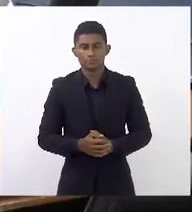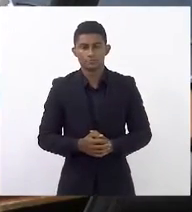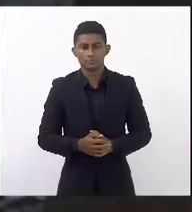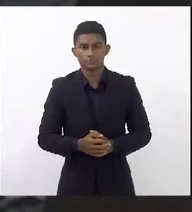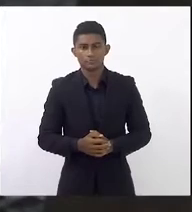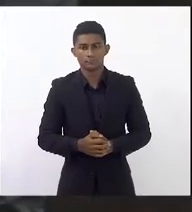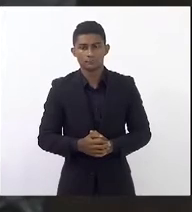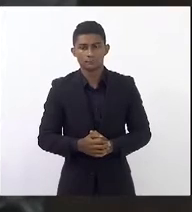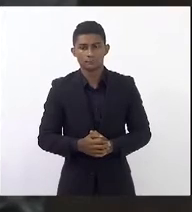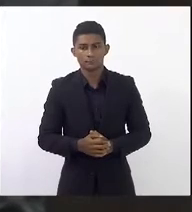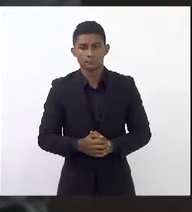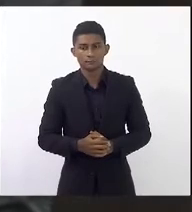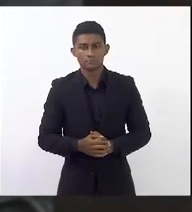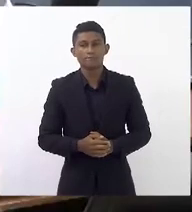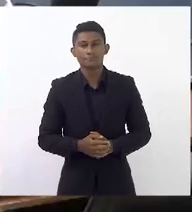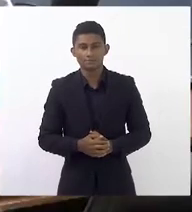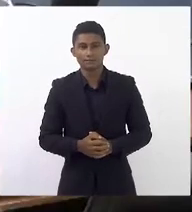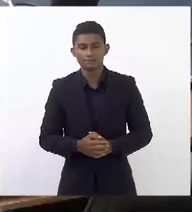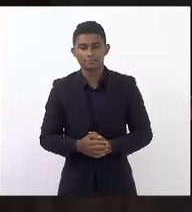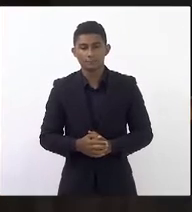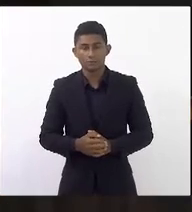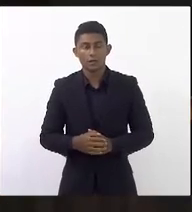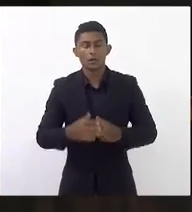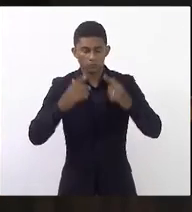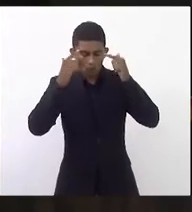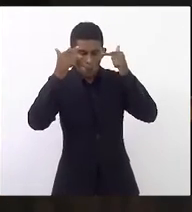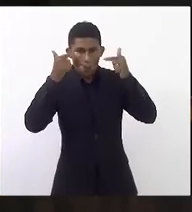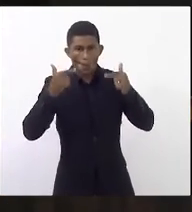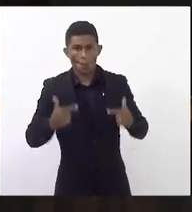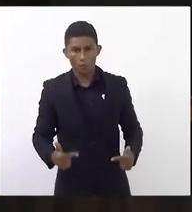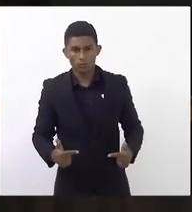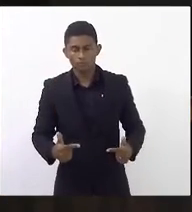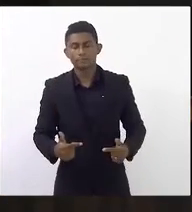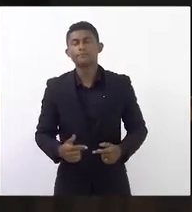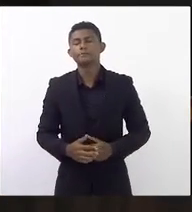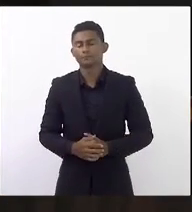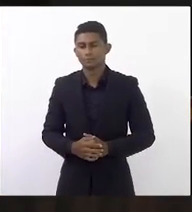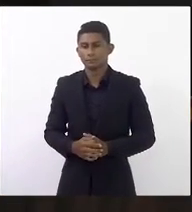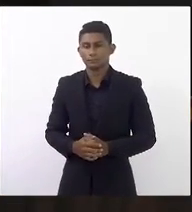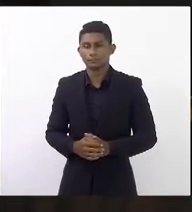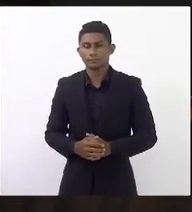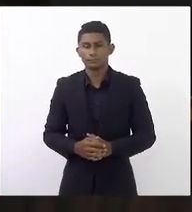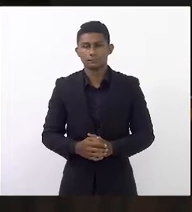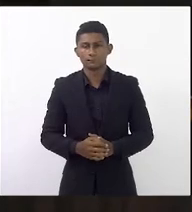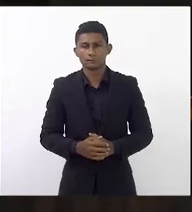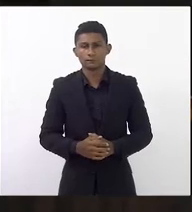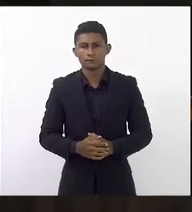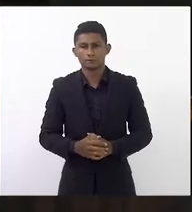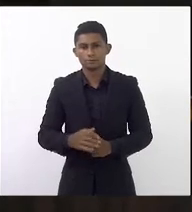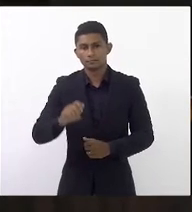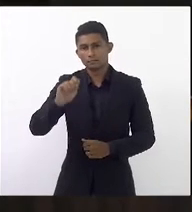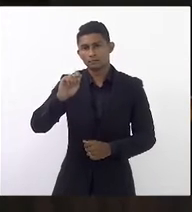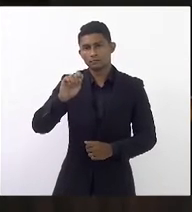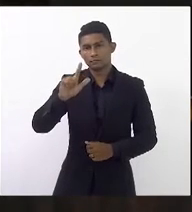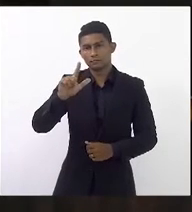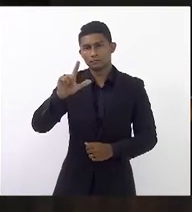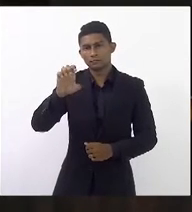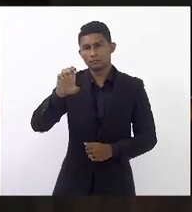Boa tarde a todos, eu me abstenho. Abstenção, um voto. Deputado Alexandre